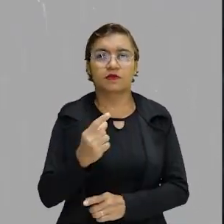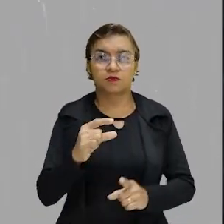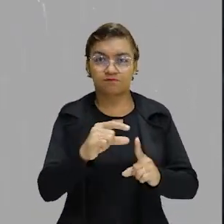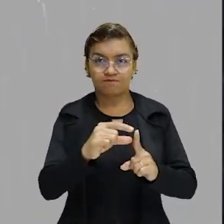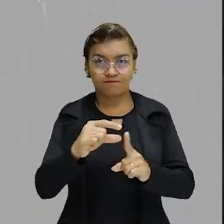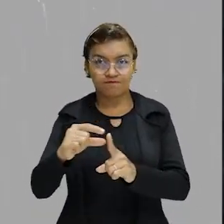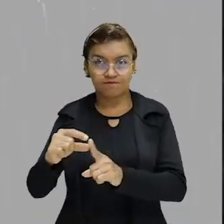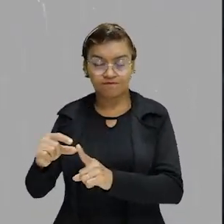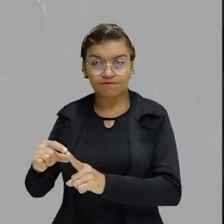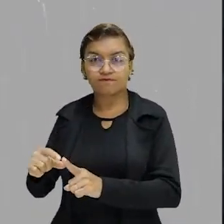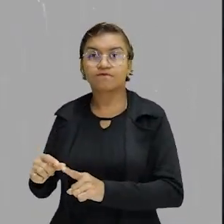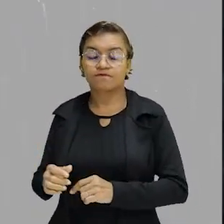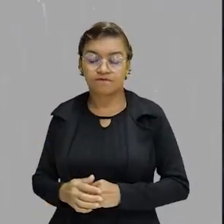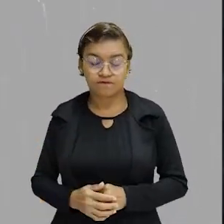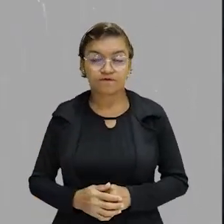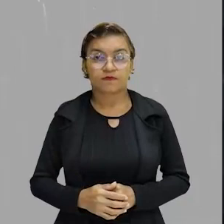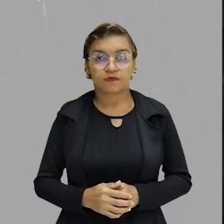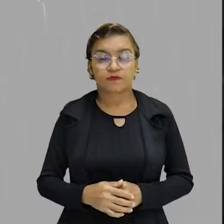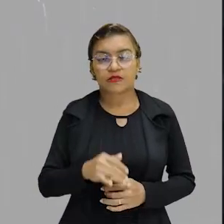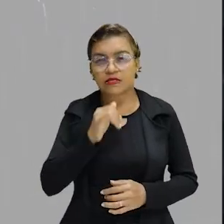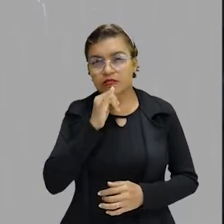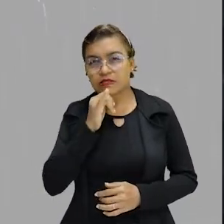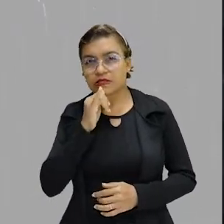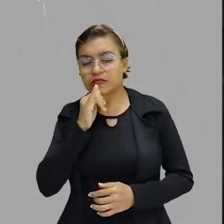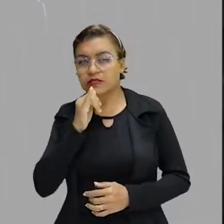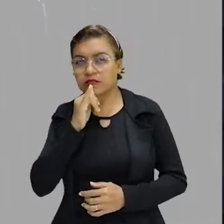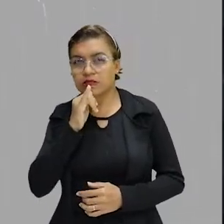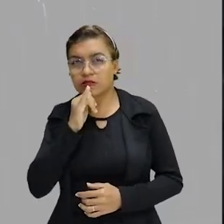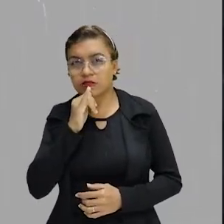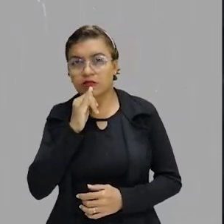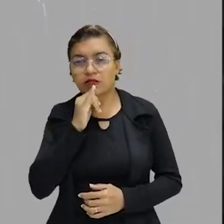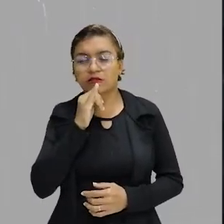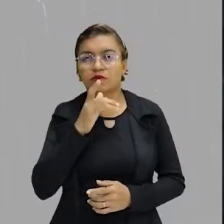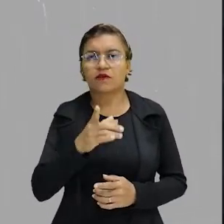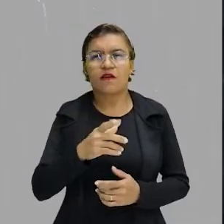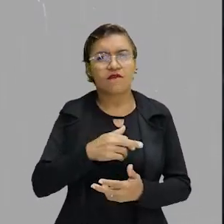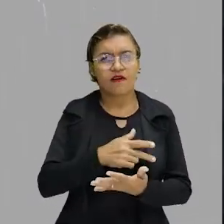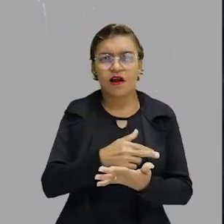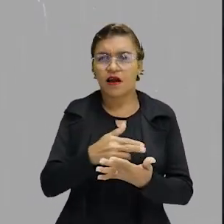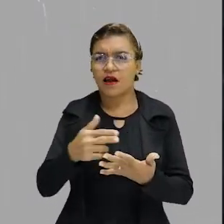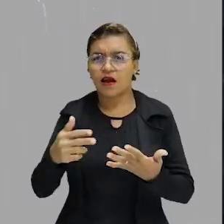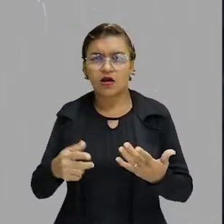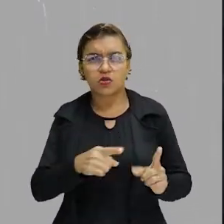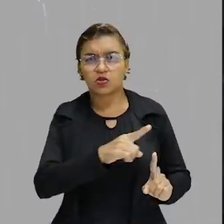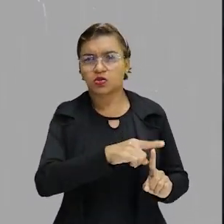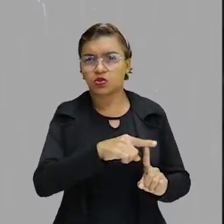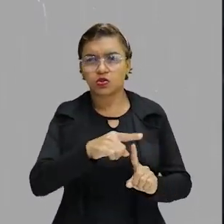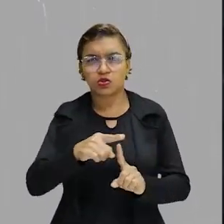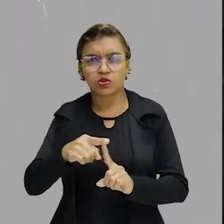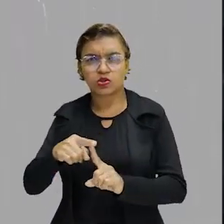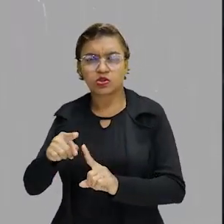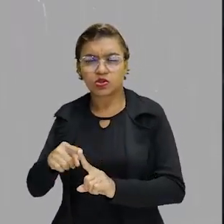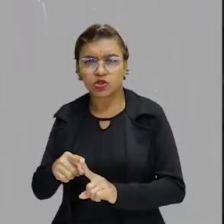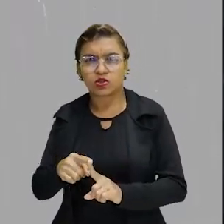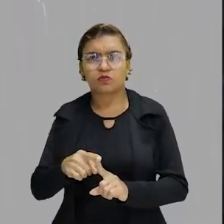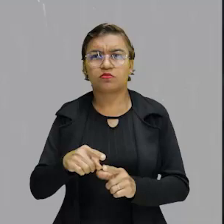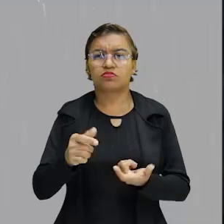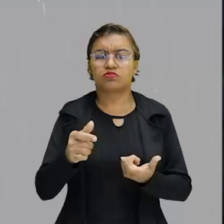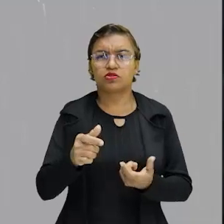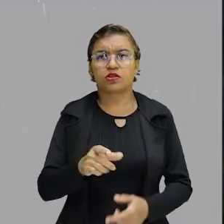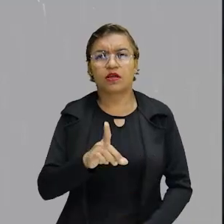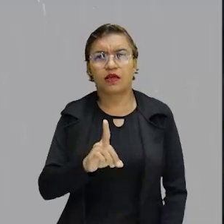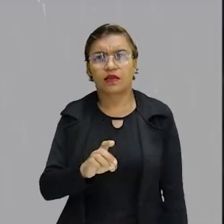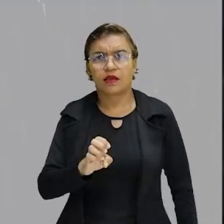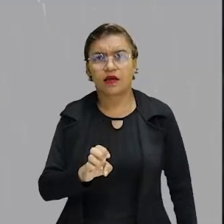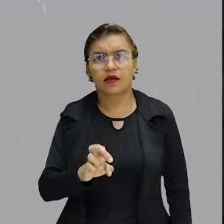palavras. O processo de formação por derivação, por composição, os tipos de derivação. Então, é necessário que vocês tenham esse